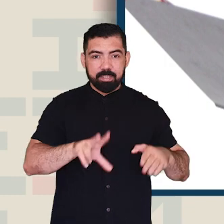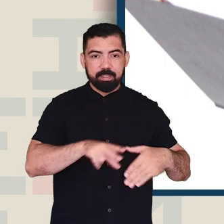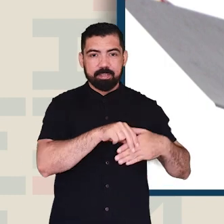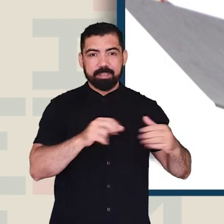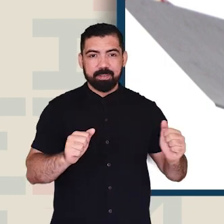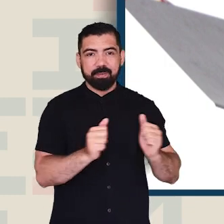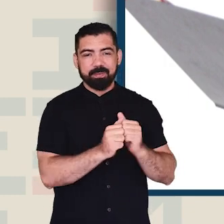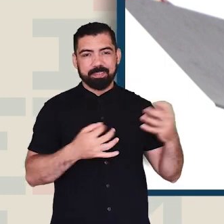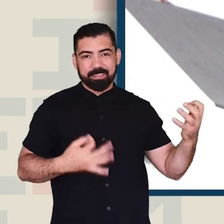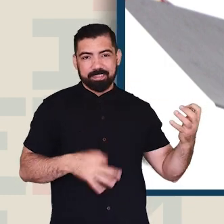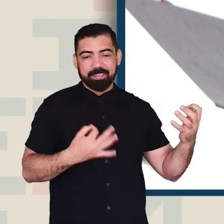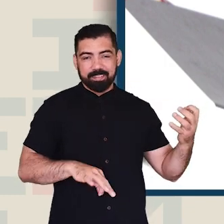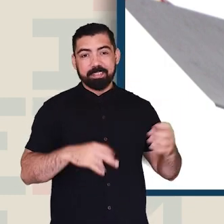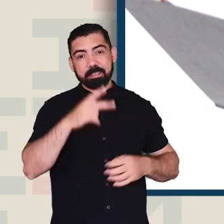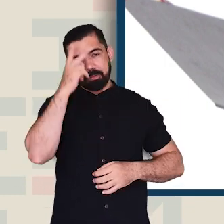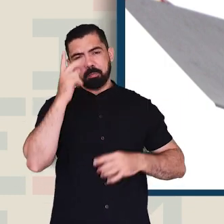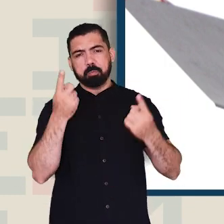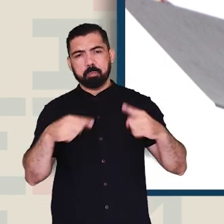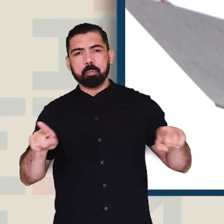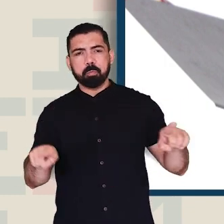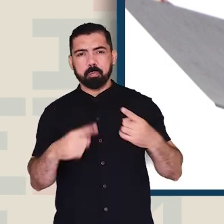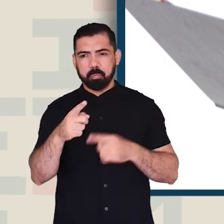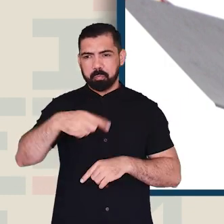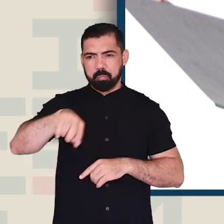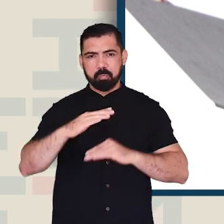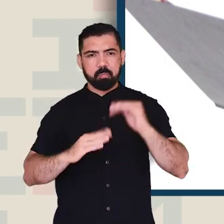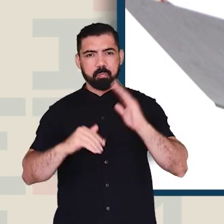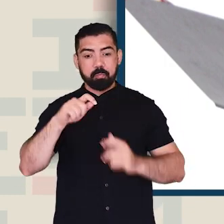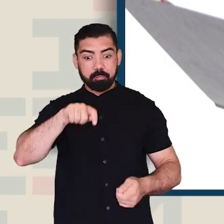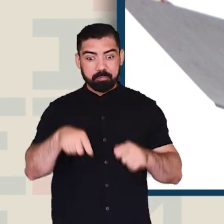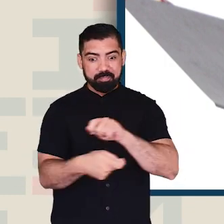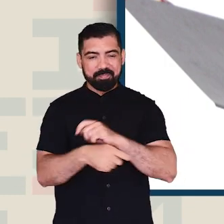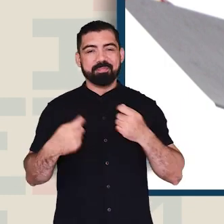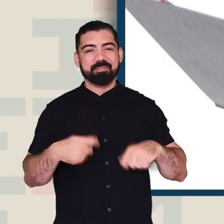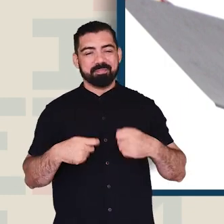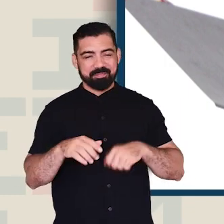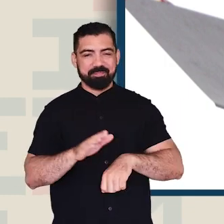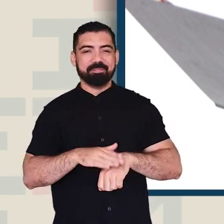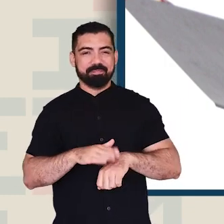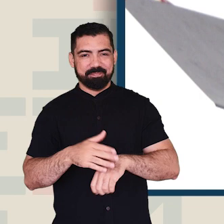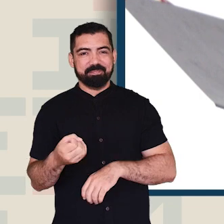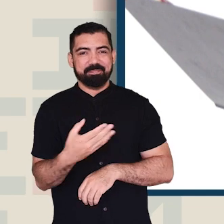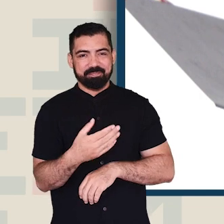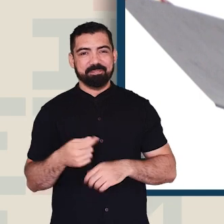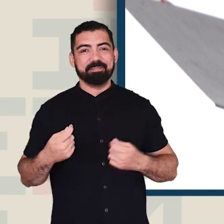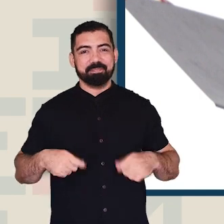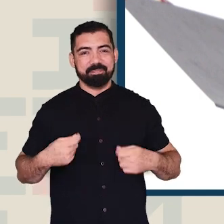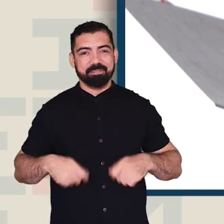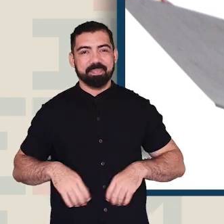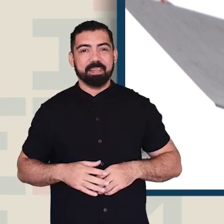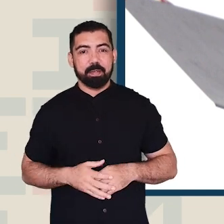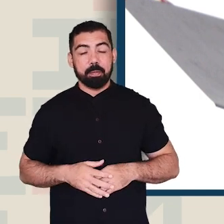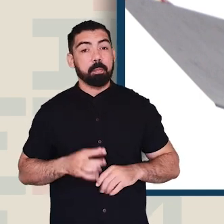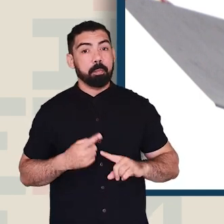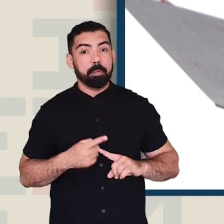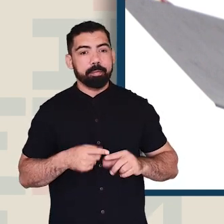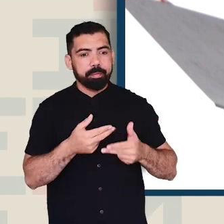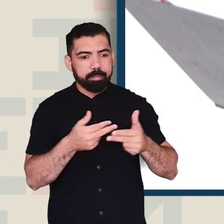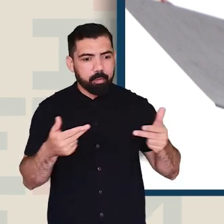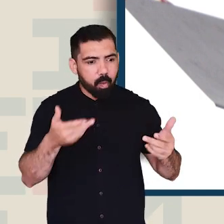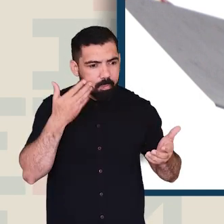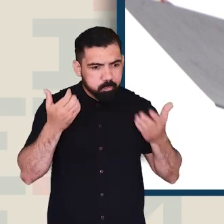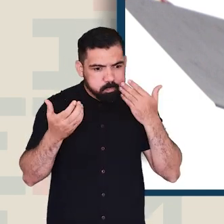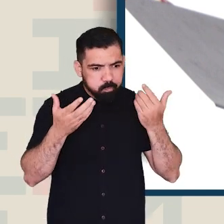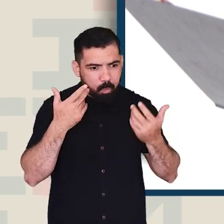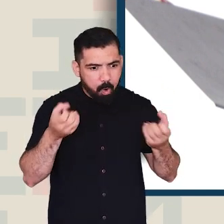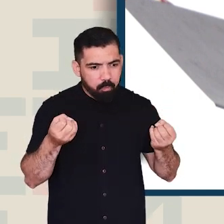né? E aí os músicos tiveram que se adaptar a essa nova realidade, né? Então, porque